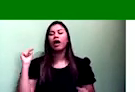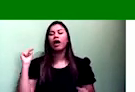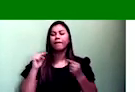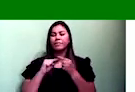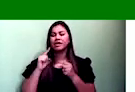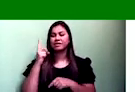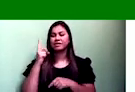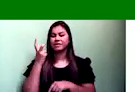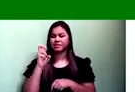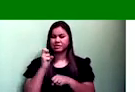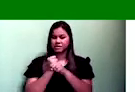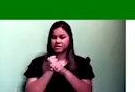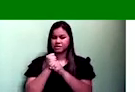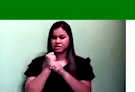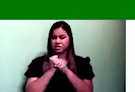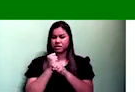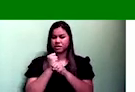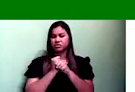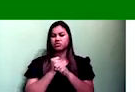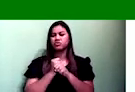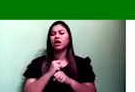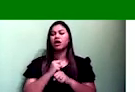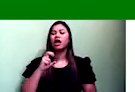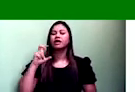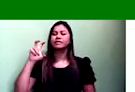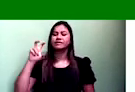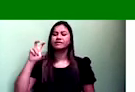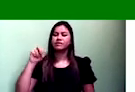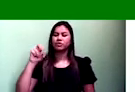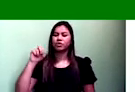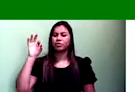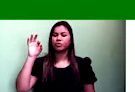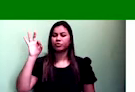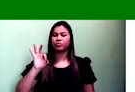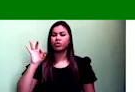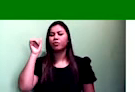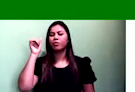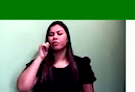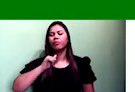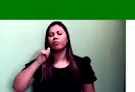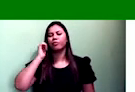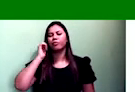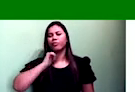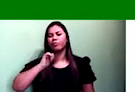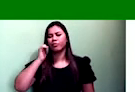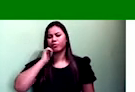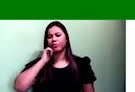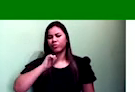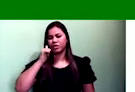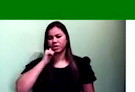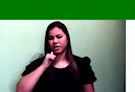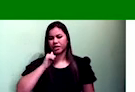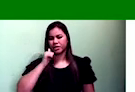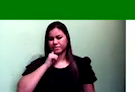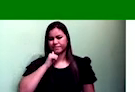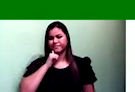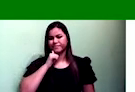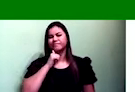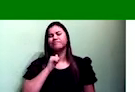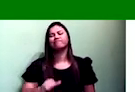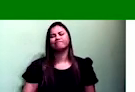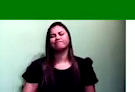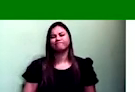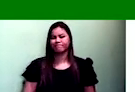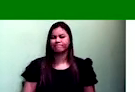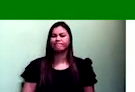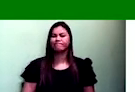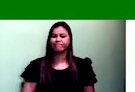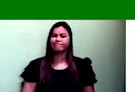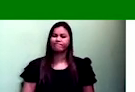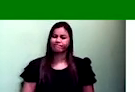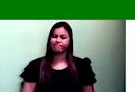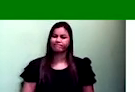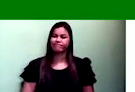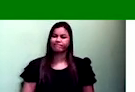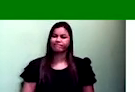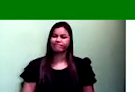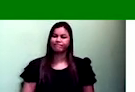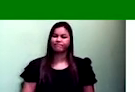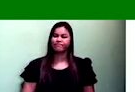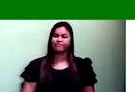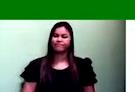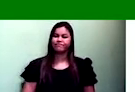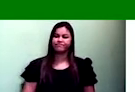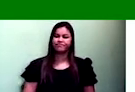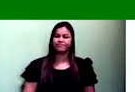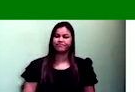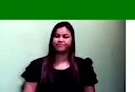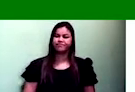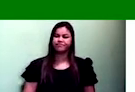proporção de 50% de mulheres no total de casos acometidos. Ou seja,